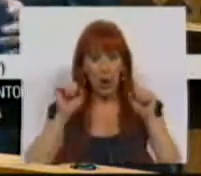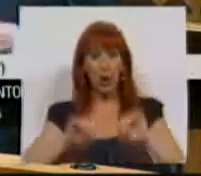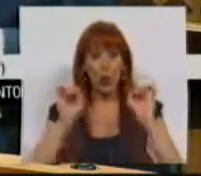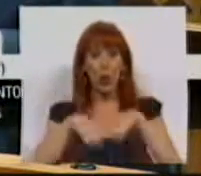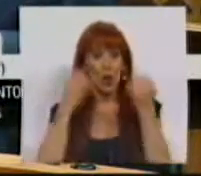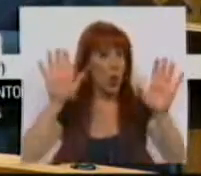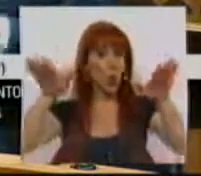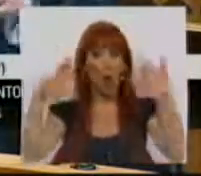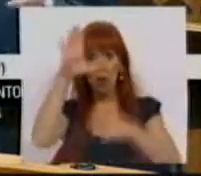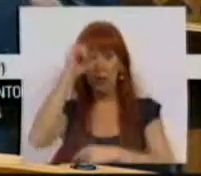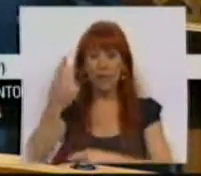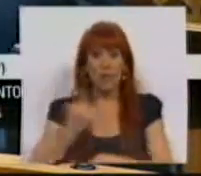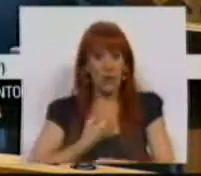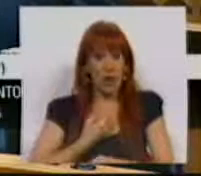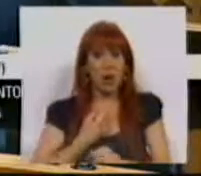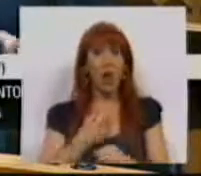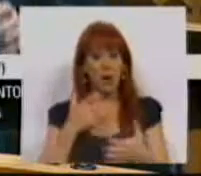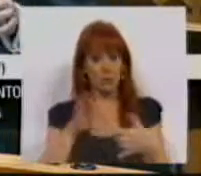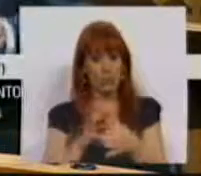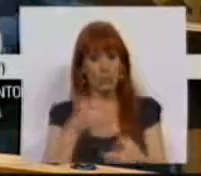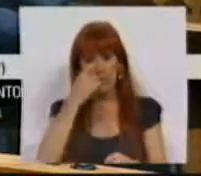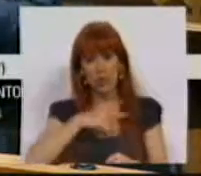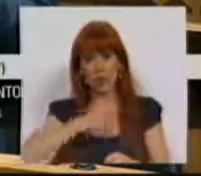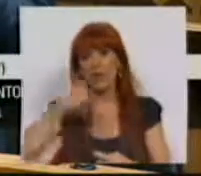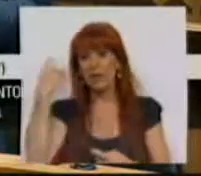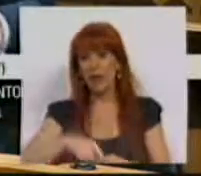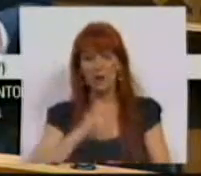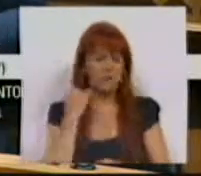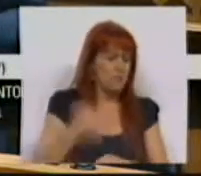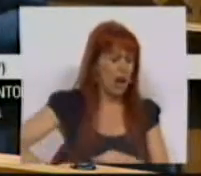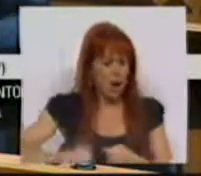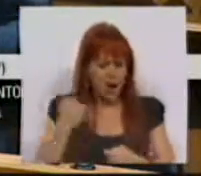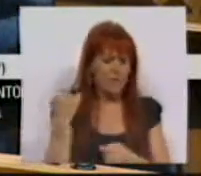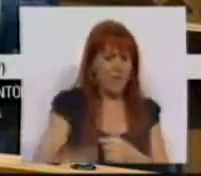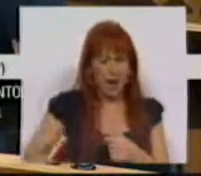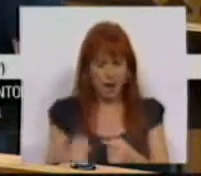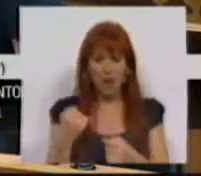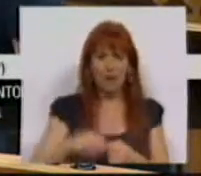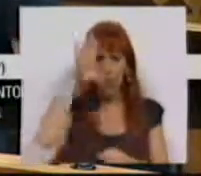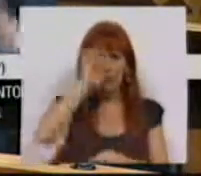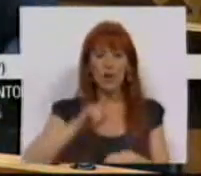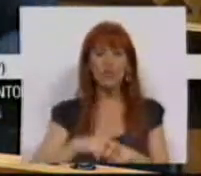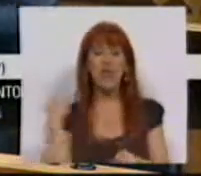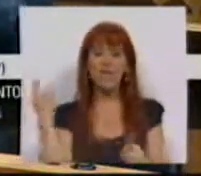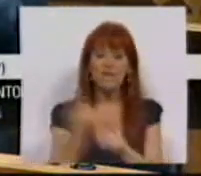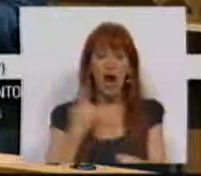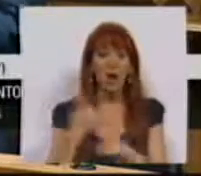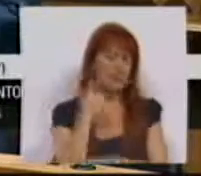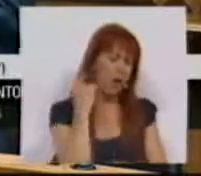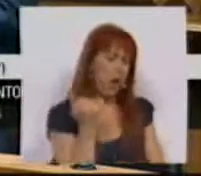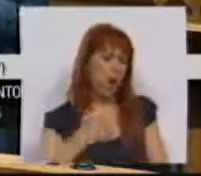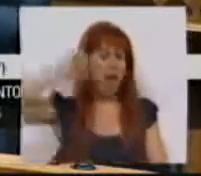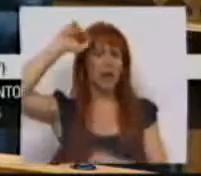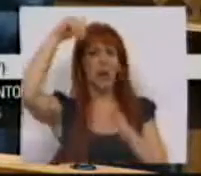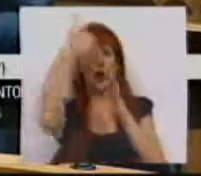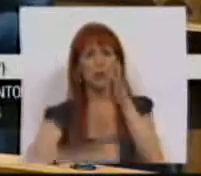social que qualquer governo tem com os portugueses tem sido denegado por este governo com as sucessivas violações